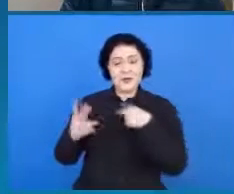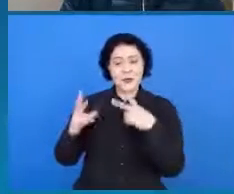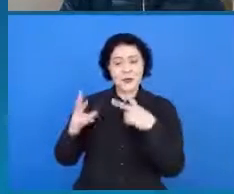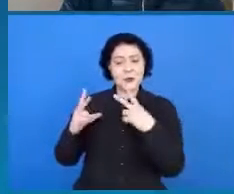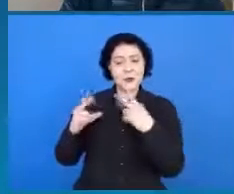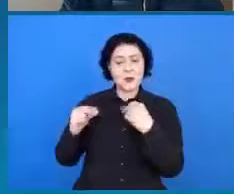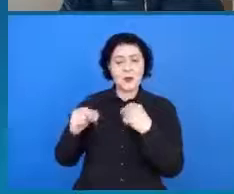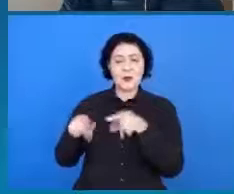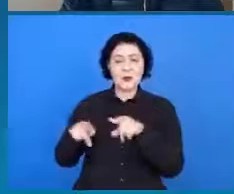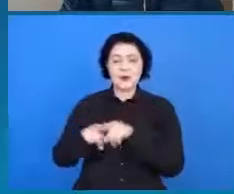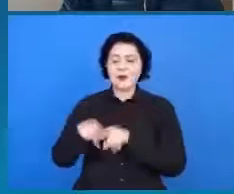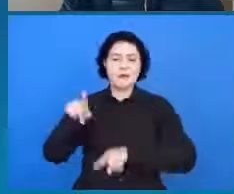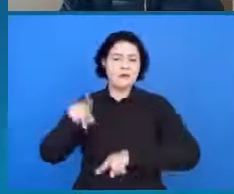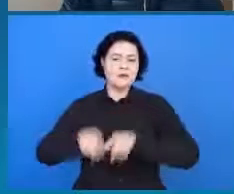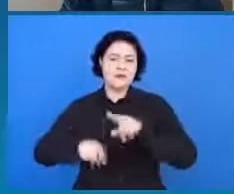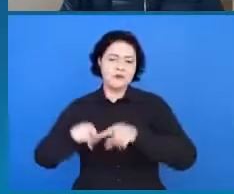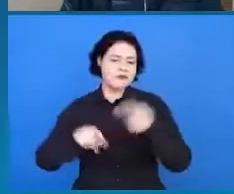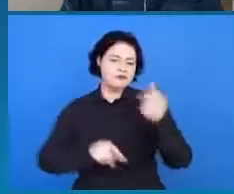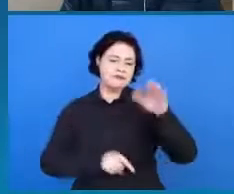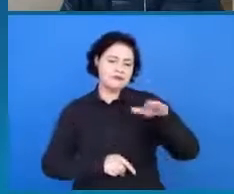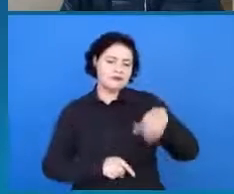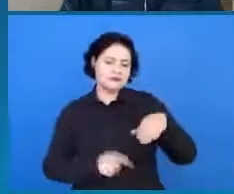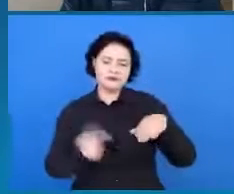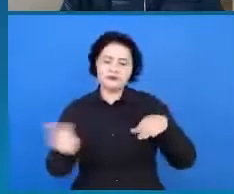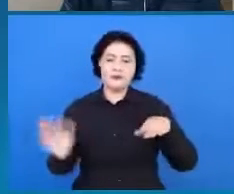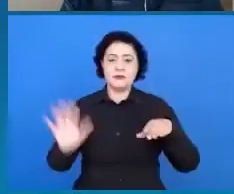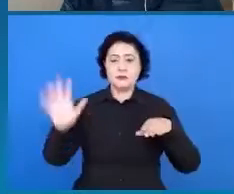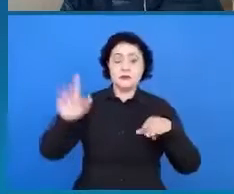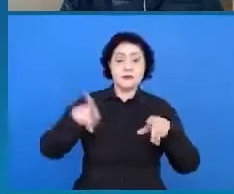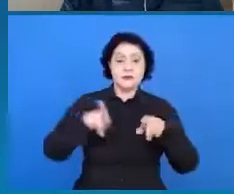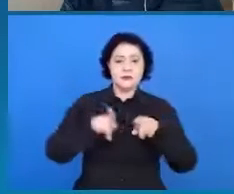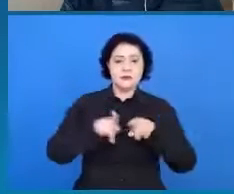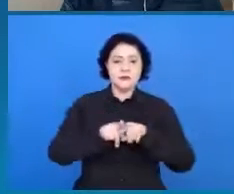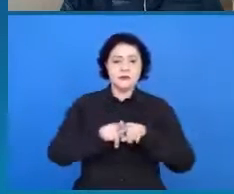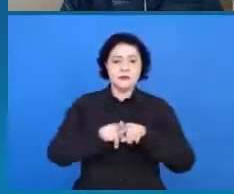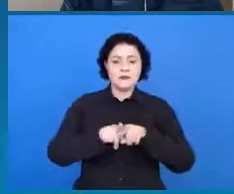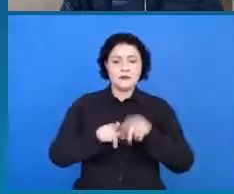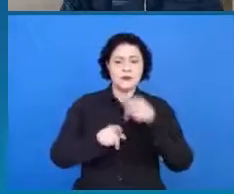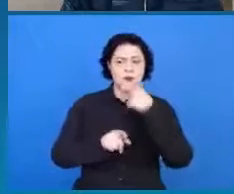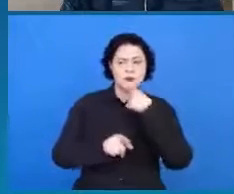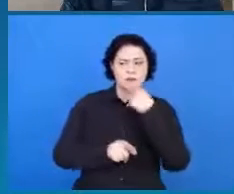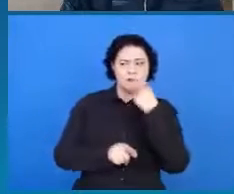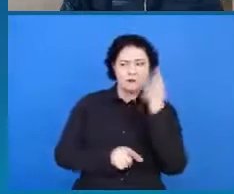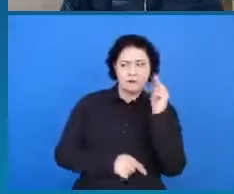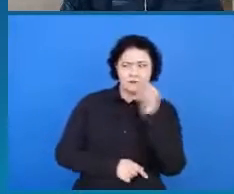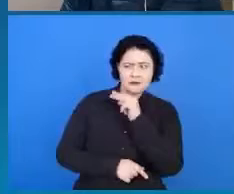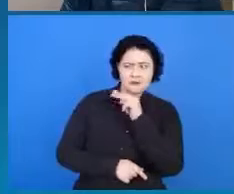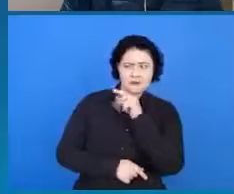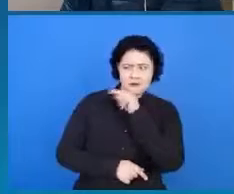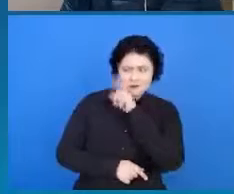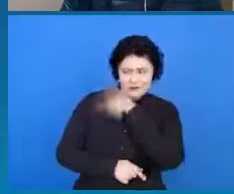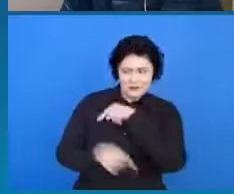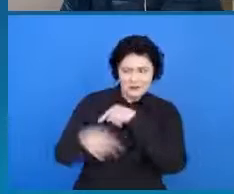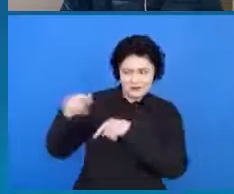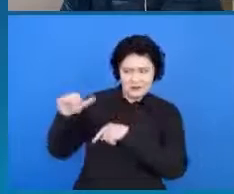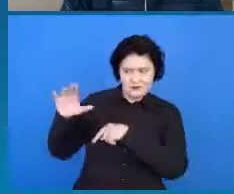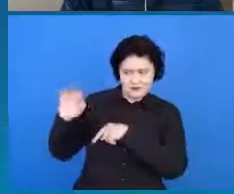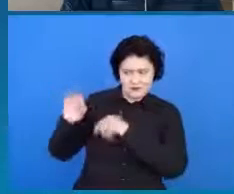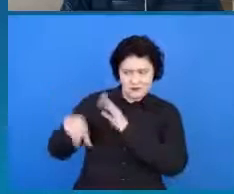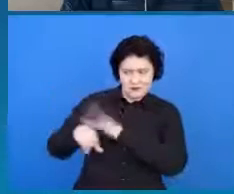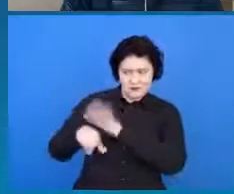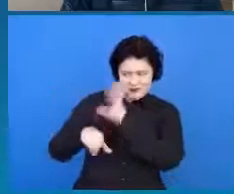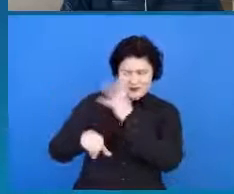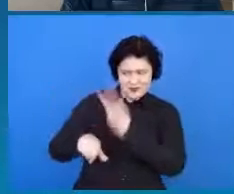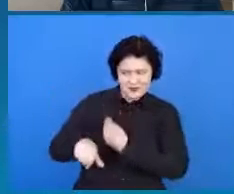né o produto tá barato tá caro e o rapaz olhou para mim disse o senhor é o Paulo no momento espírita né